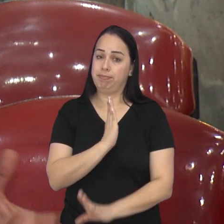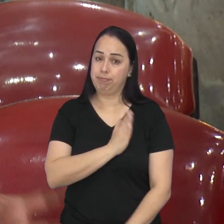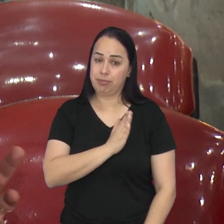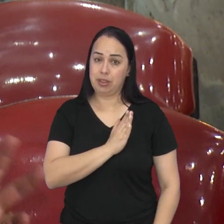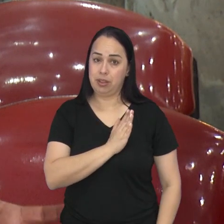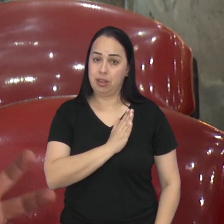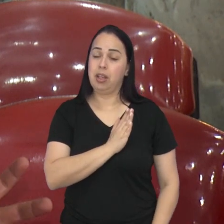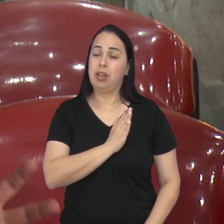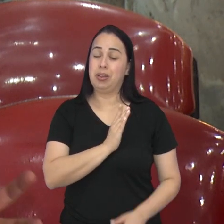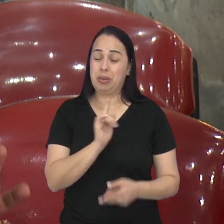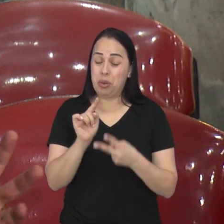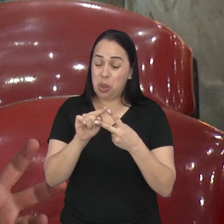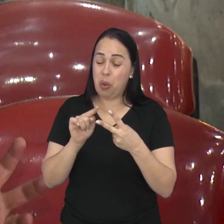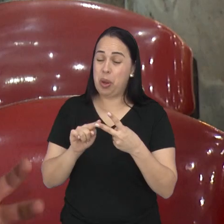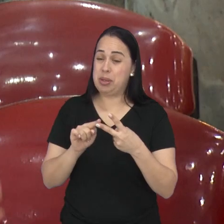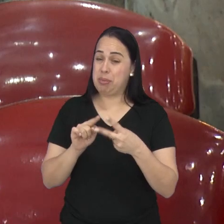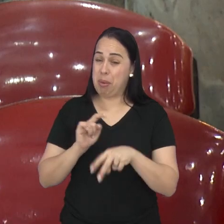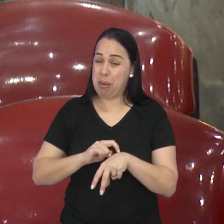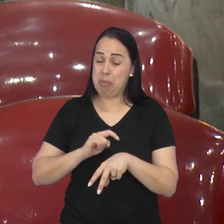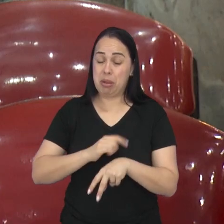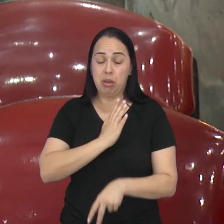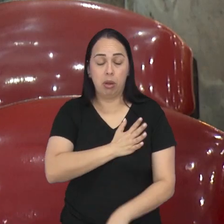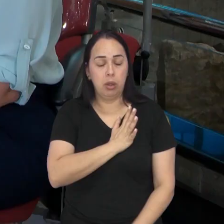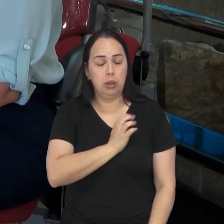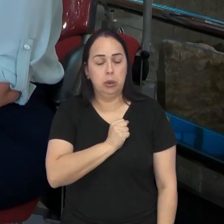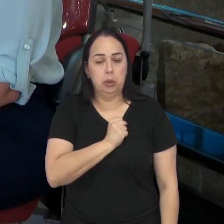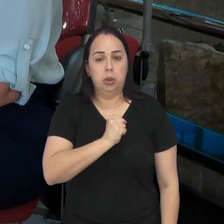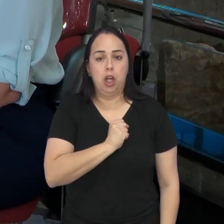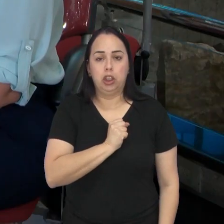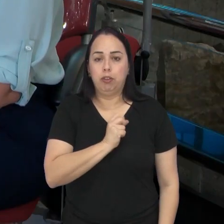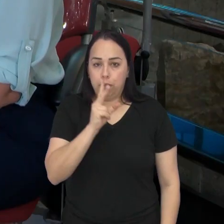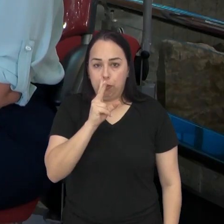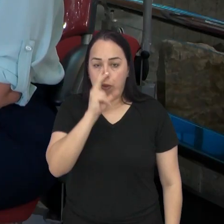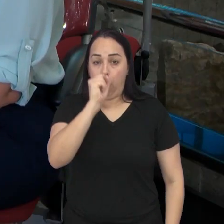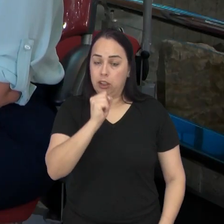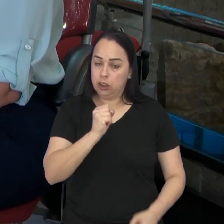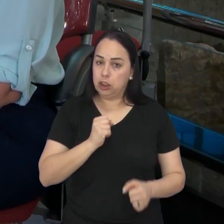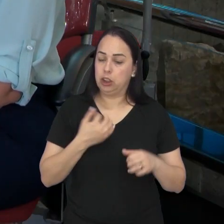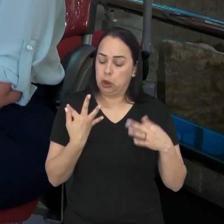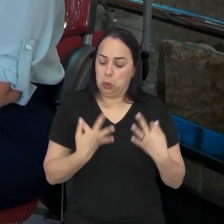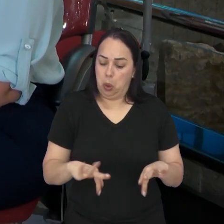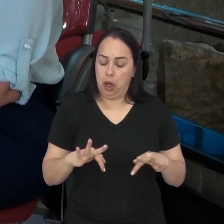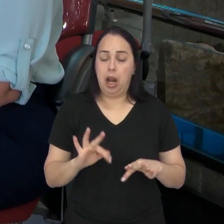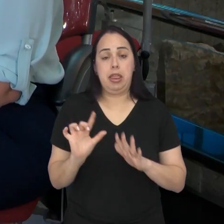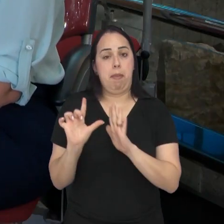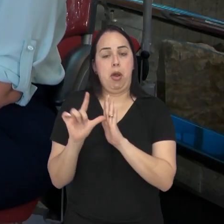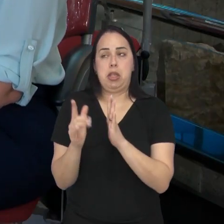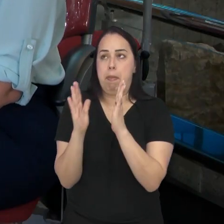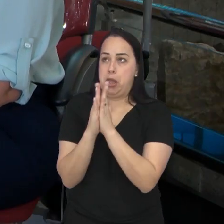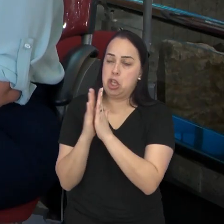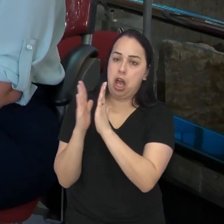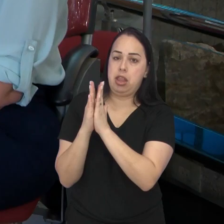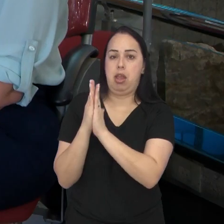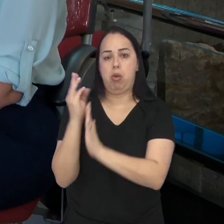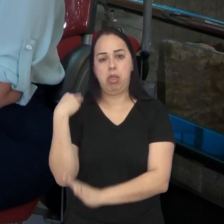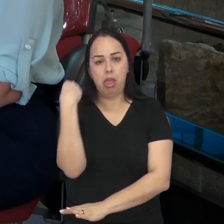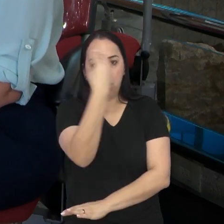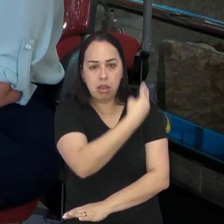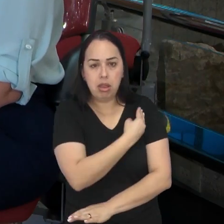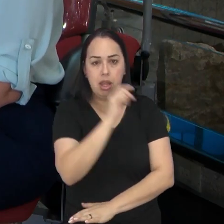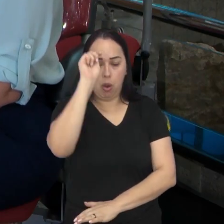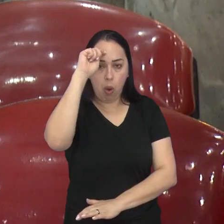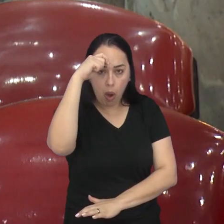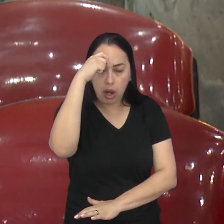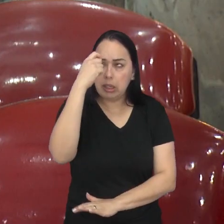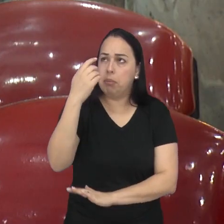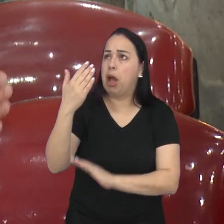Tive 2 momentos que senti uma dor muito forte no peito. Depois pedi a Deus ajuda, pedi a Nossa Senhora que me ajudasse, que não